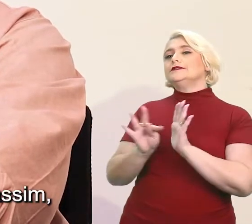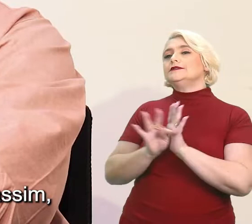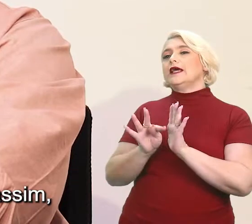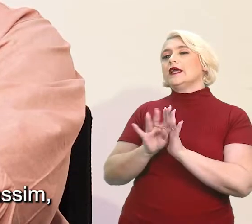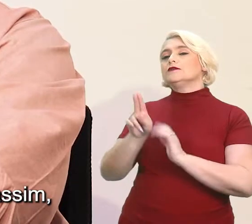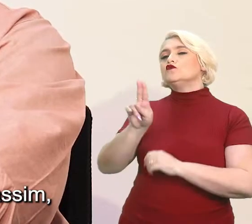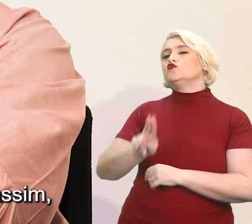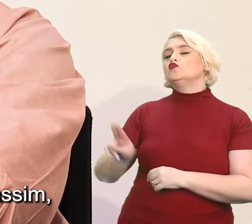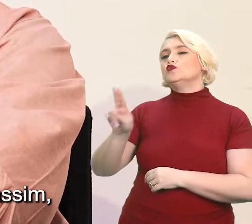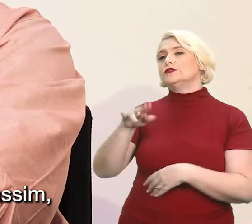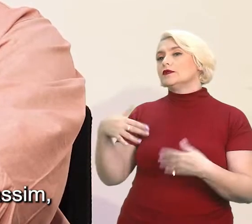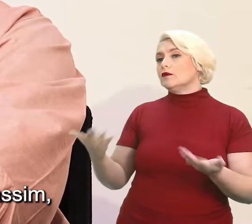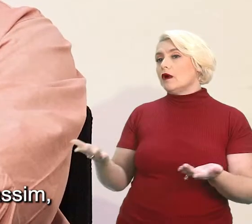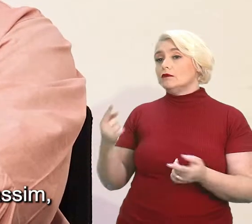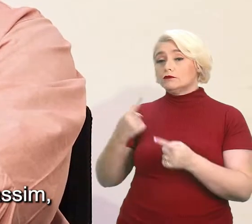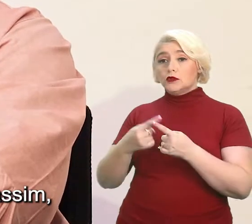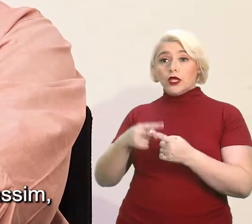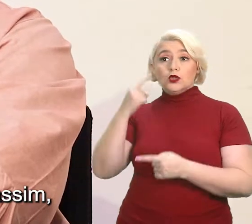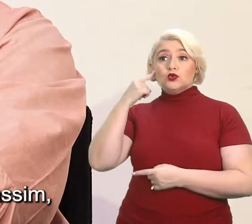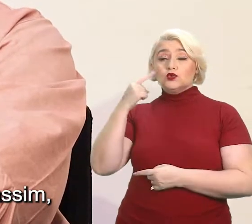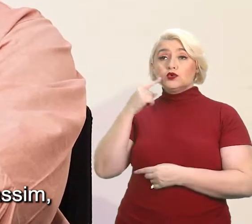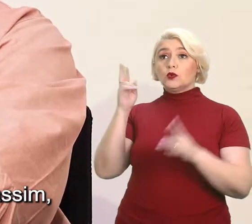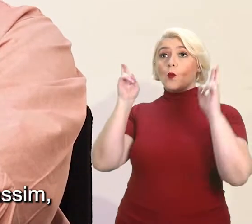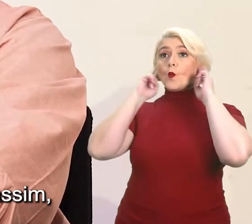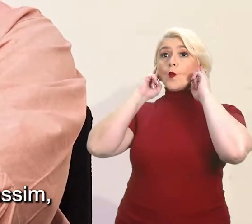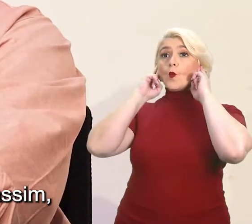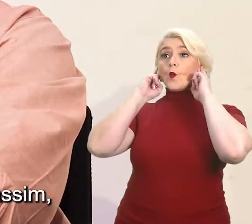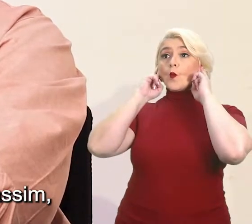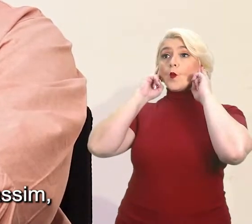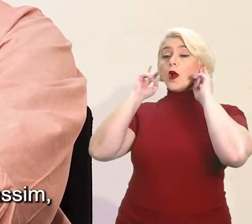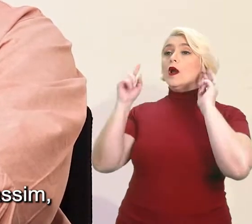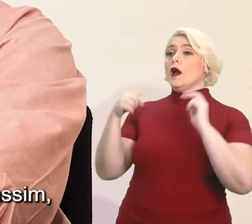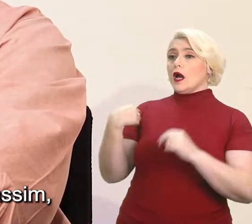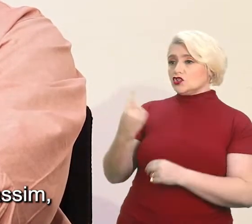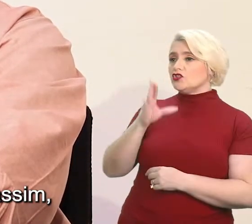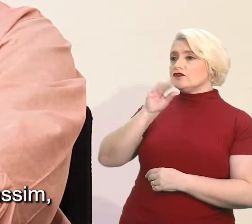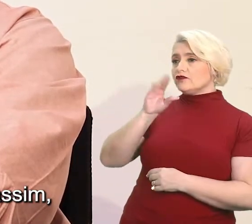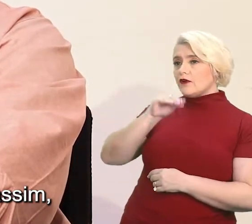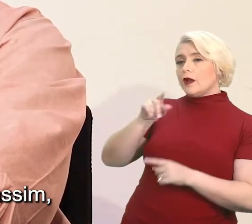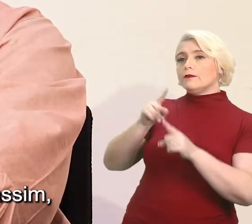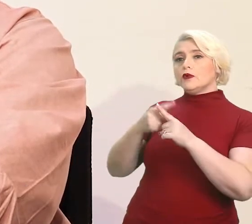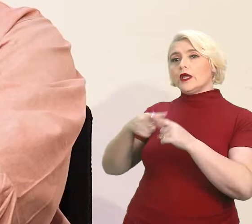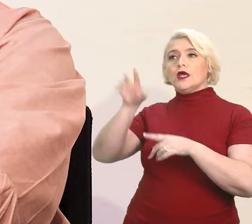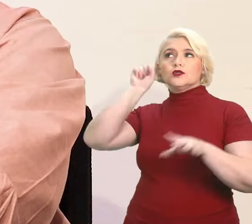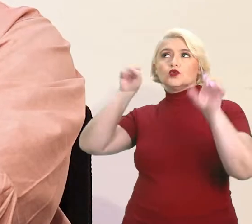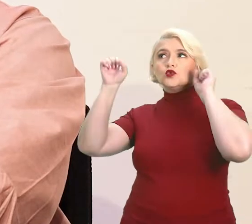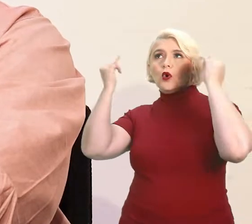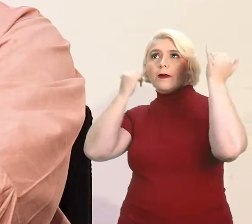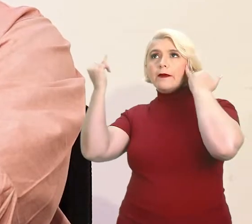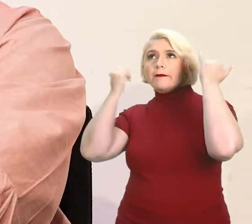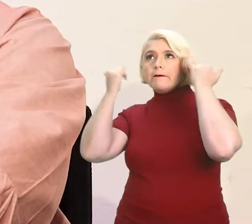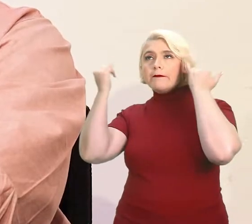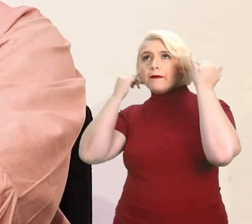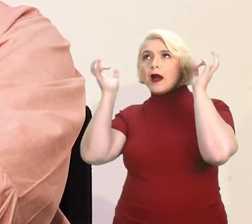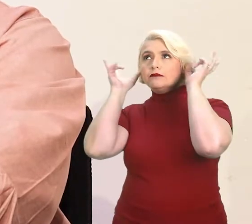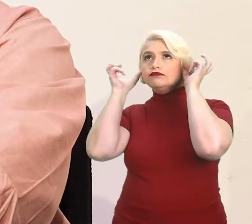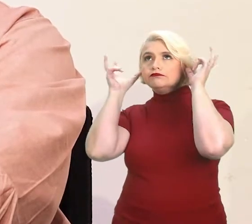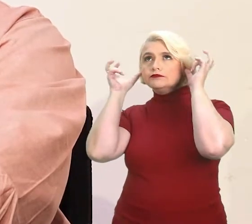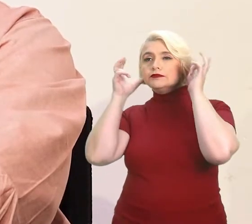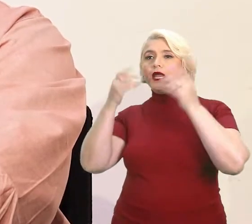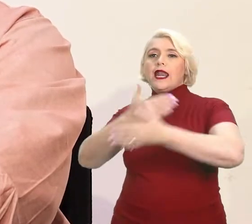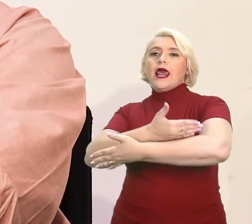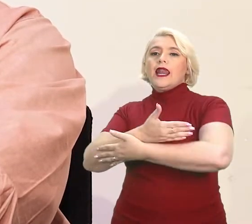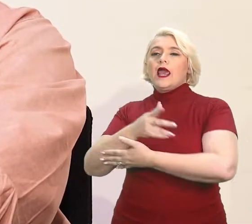Porque o surdo não ouve. A gente fala porque ouve. O neném vai escutando assim. Fala papai, o